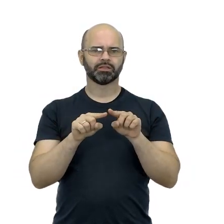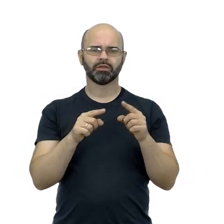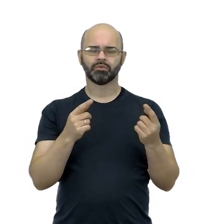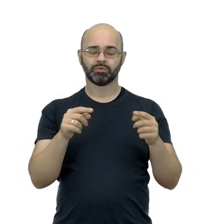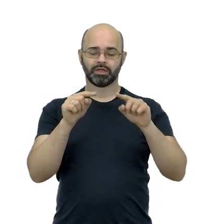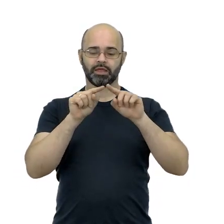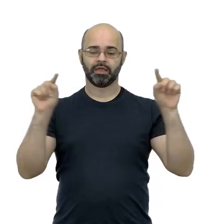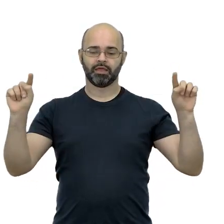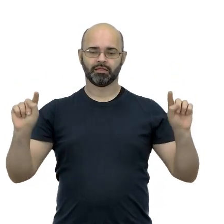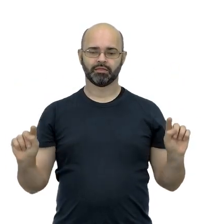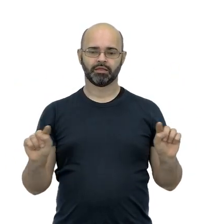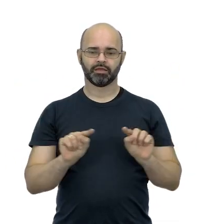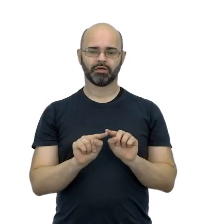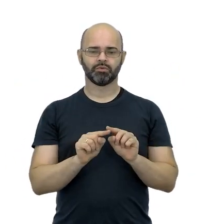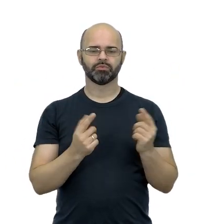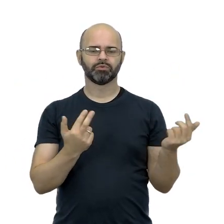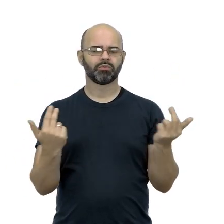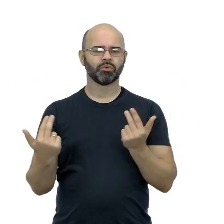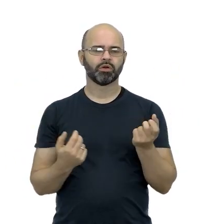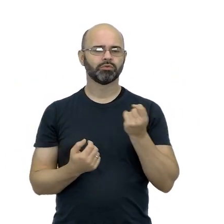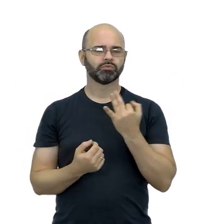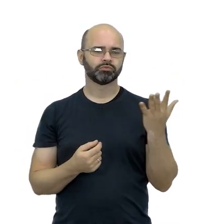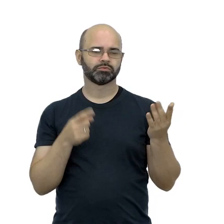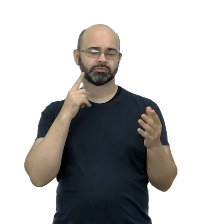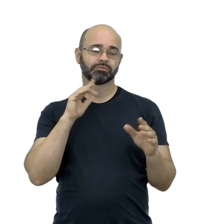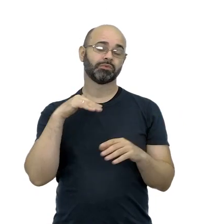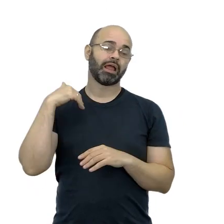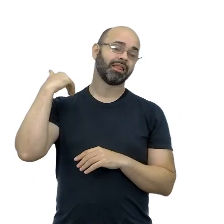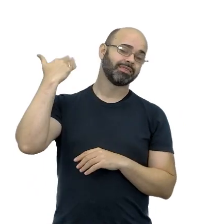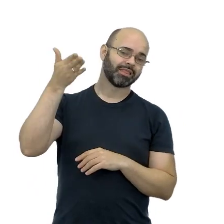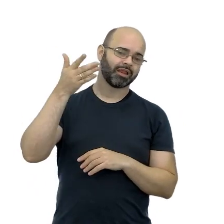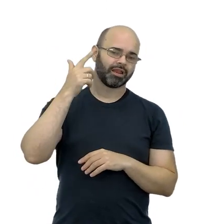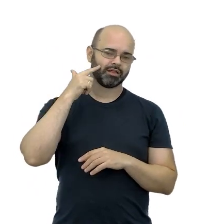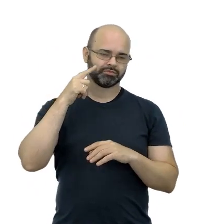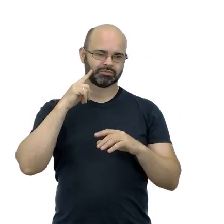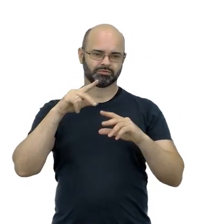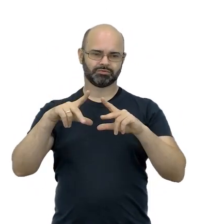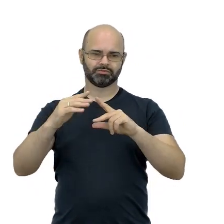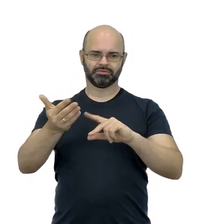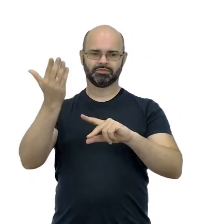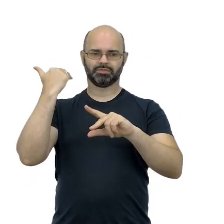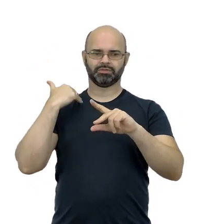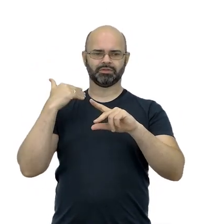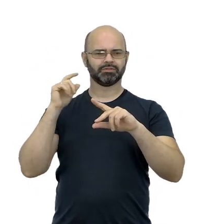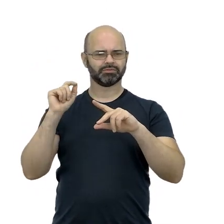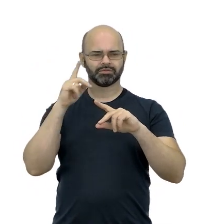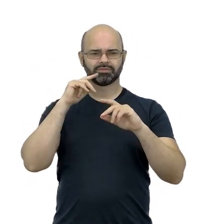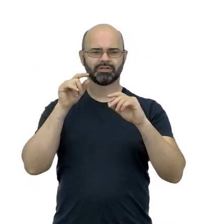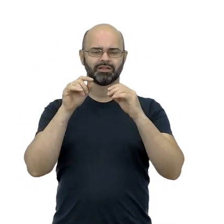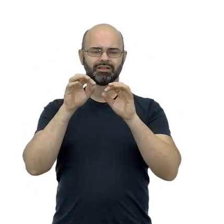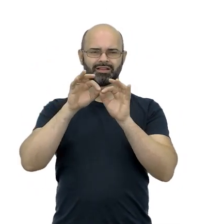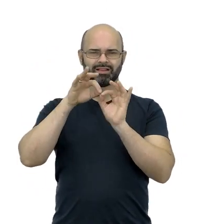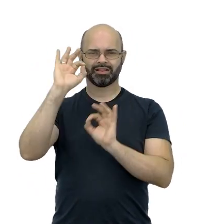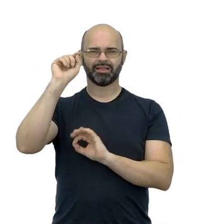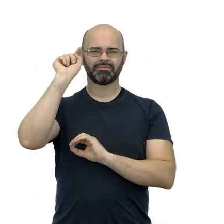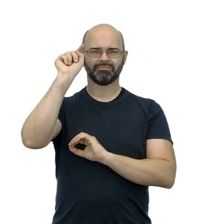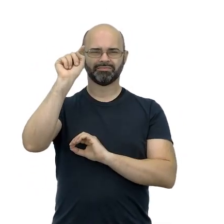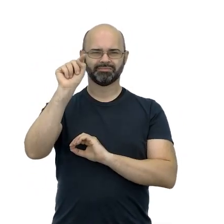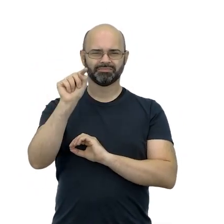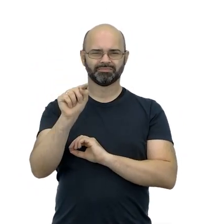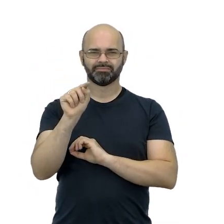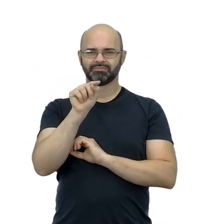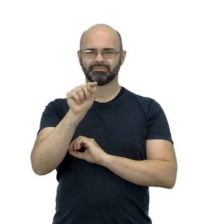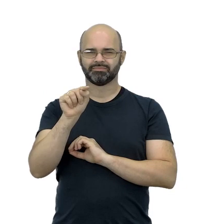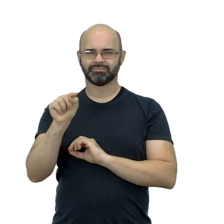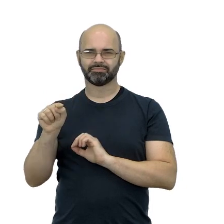ele vai ter que observar a parte de trás da figura, que na verdade, que parte que está formando atrás? Aquela linha pontilhada que a gente observa,